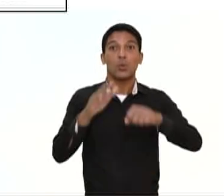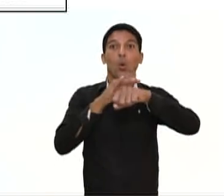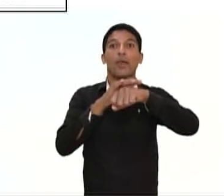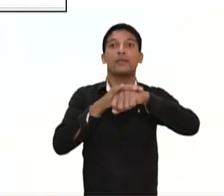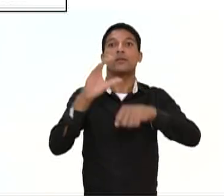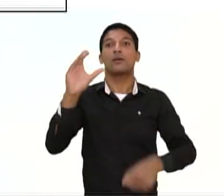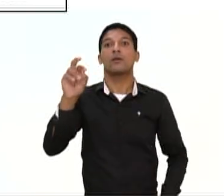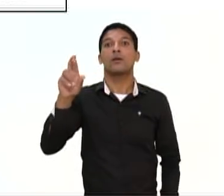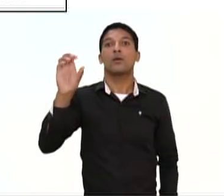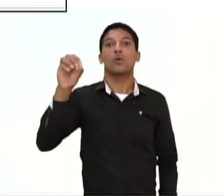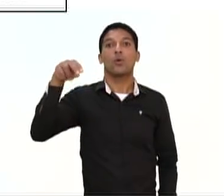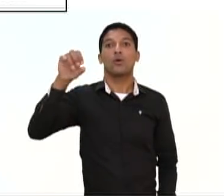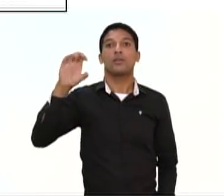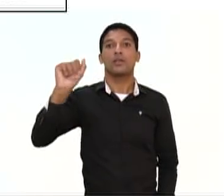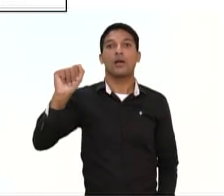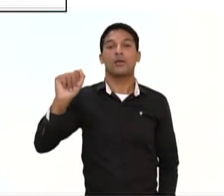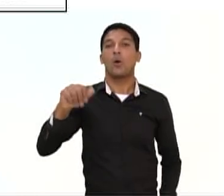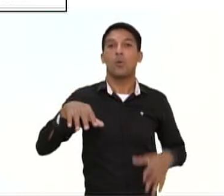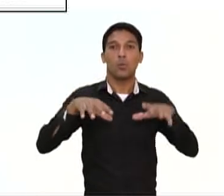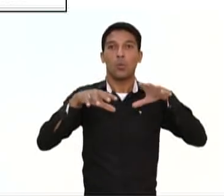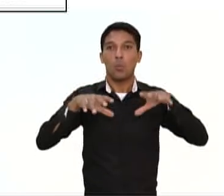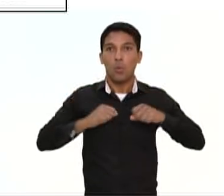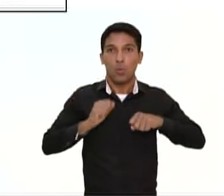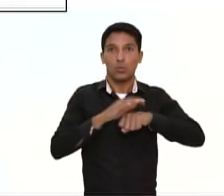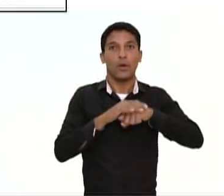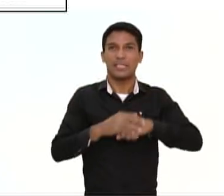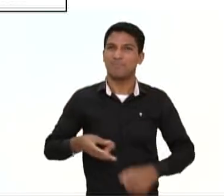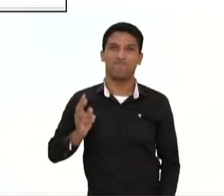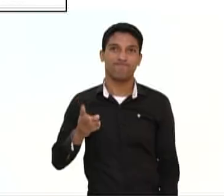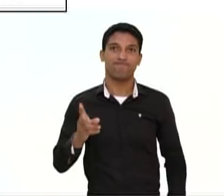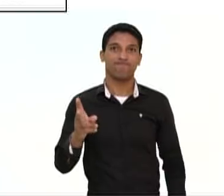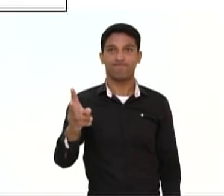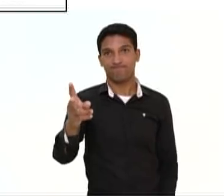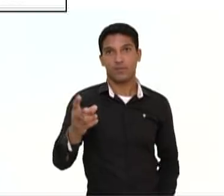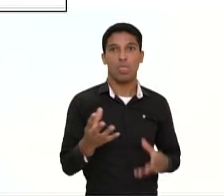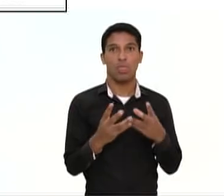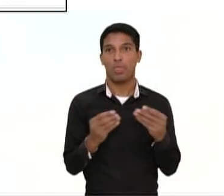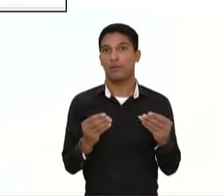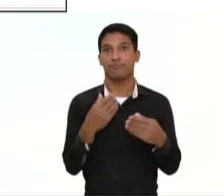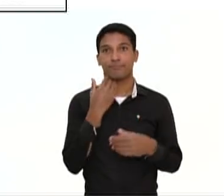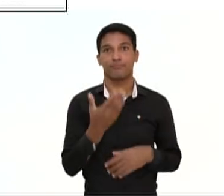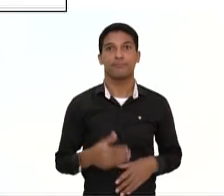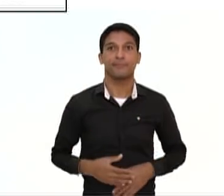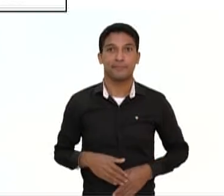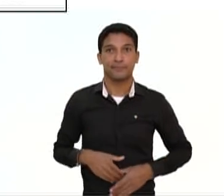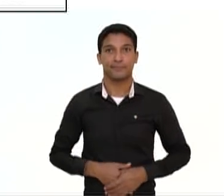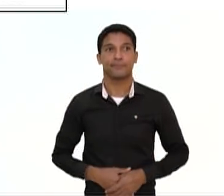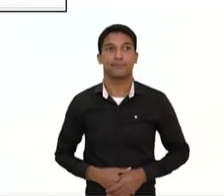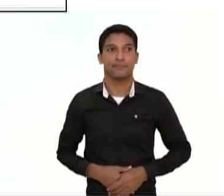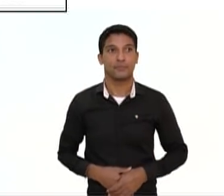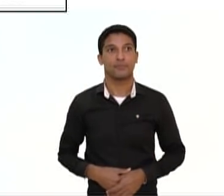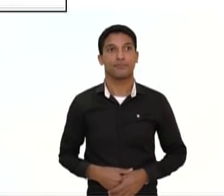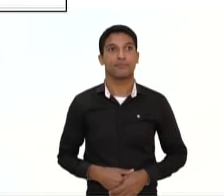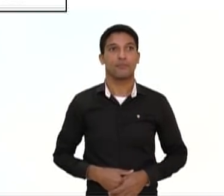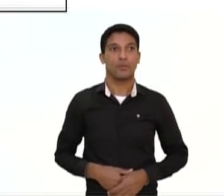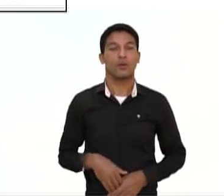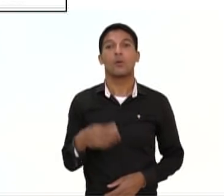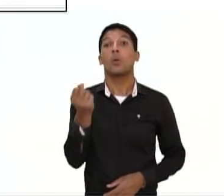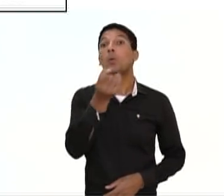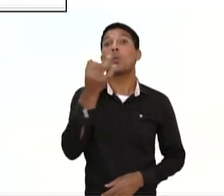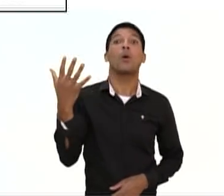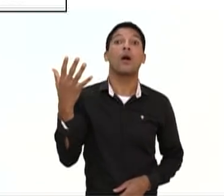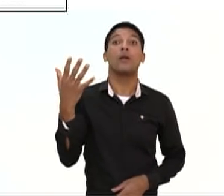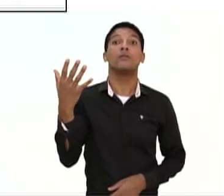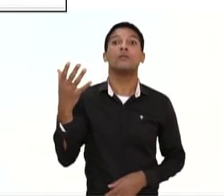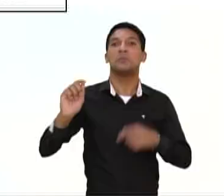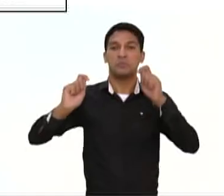crônica é o quê? Número de casos favoráveis pelo número de casos possíveis, certo? Quantos são os casos possíveis?